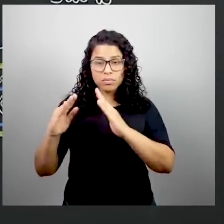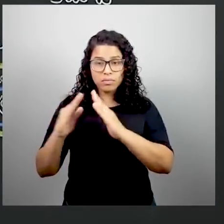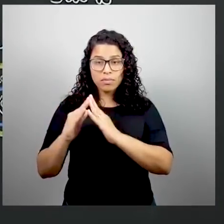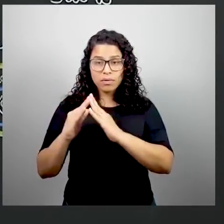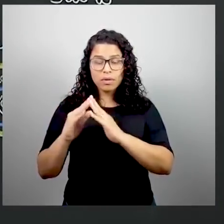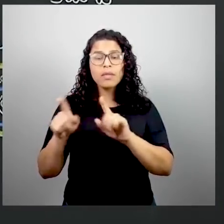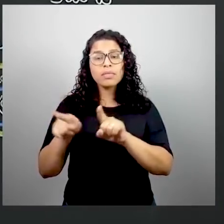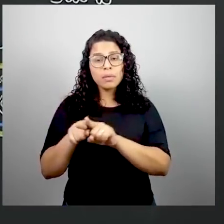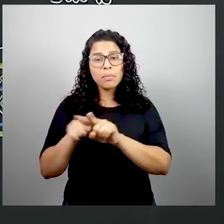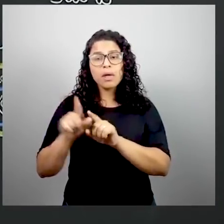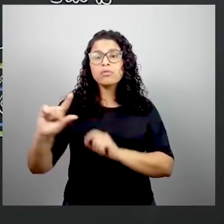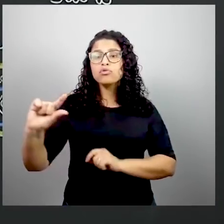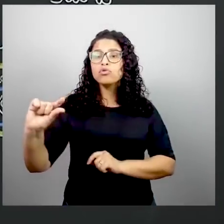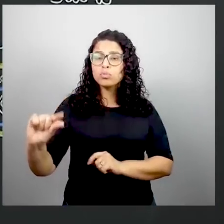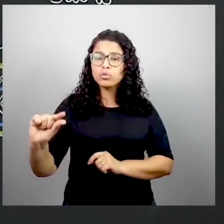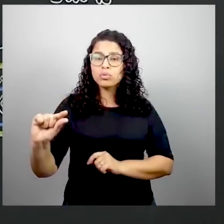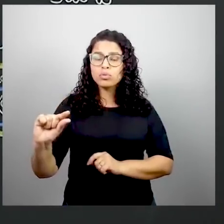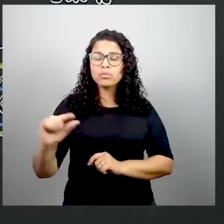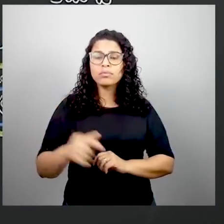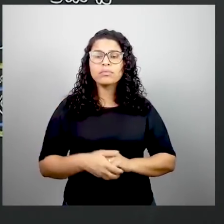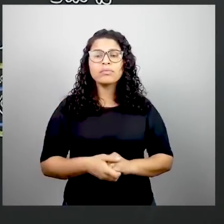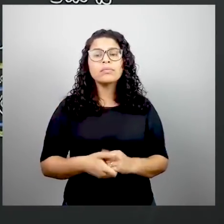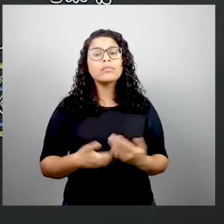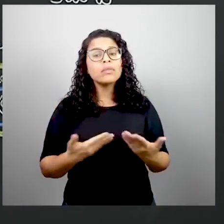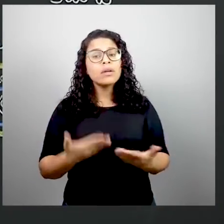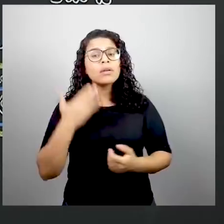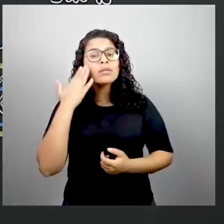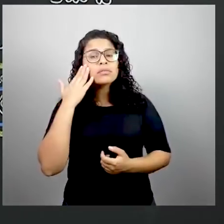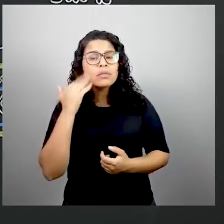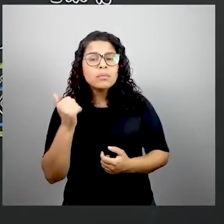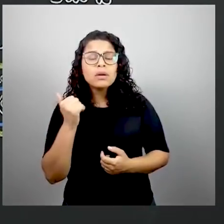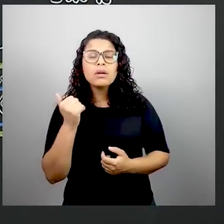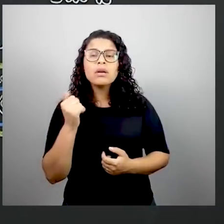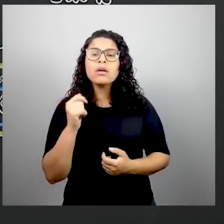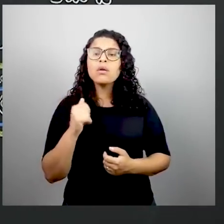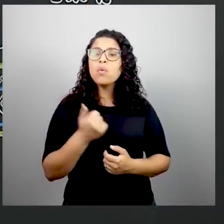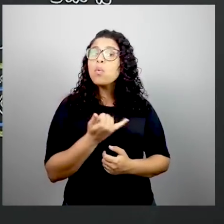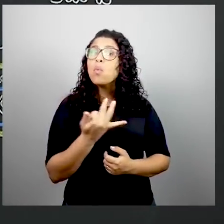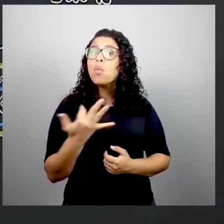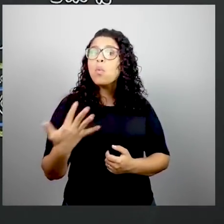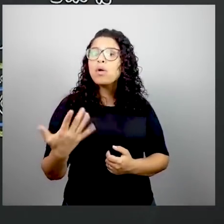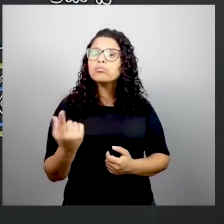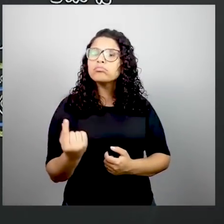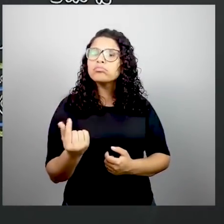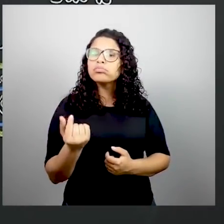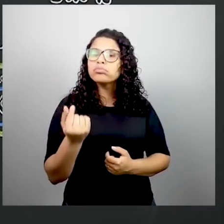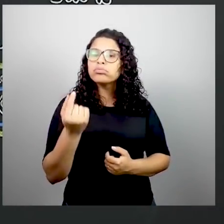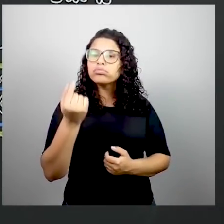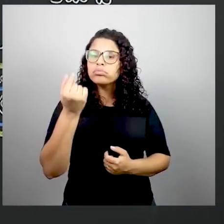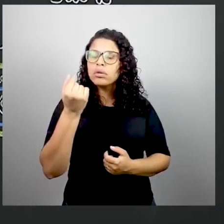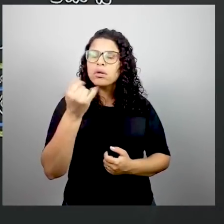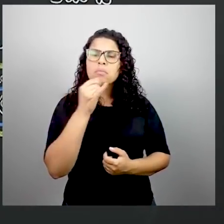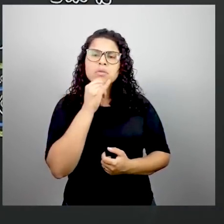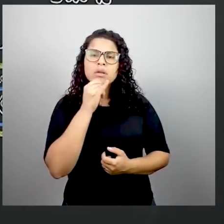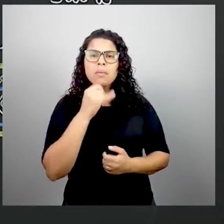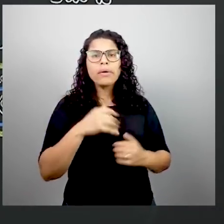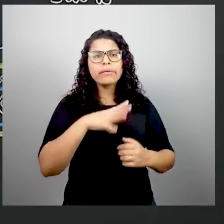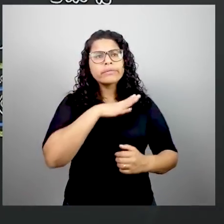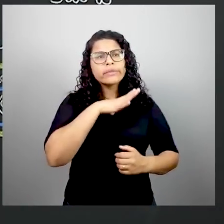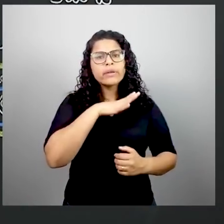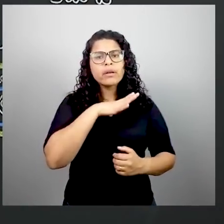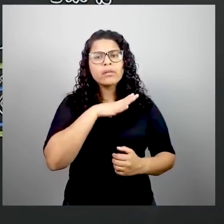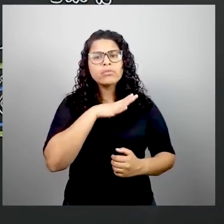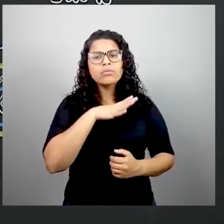rural, casa rural, a tarifa cai um pouquinho. E aí você consegue ter uma noção. Porque você pode falar assim, gente, eu morava na